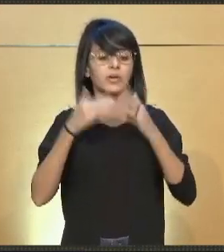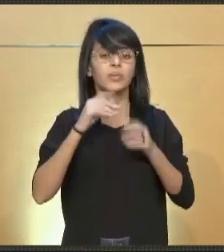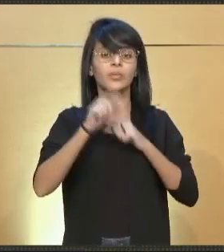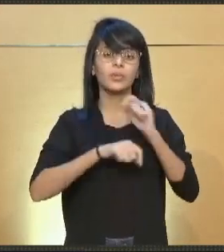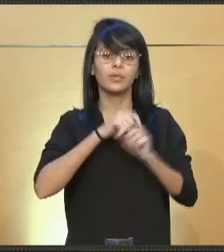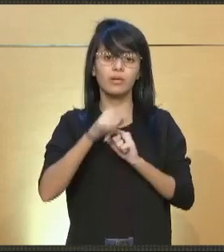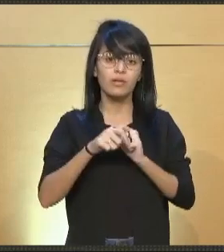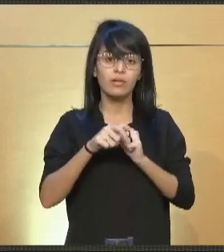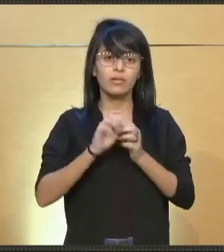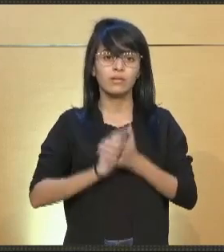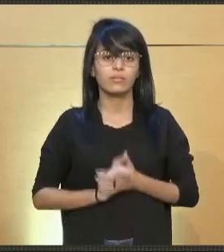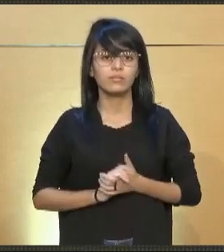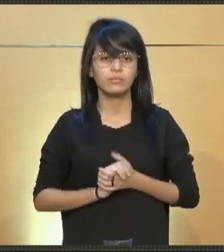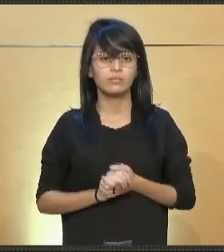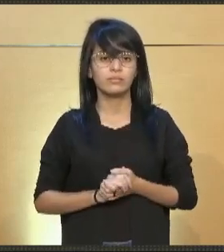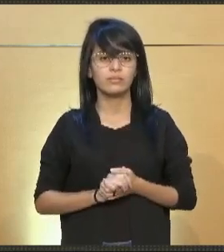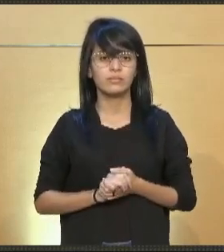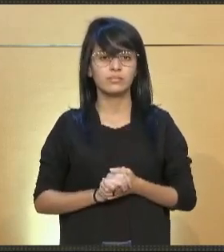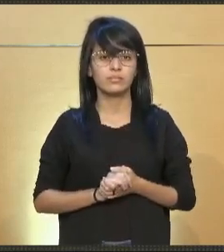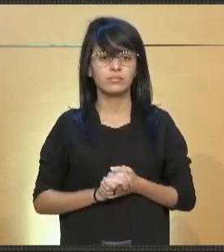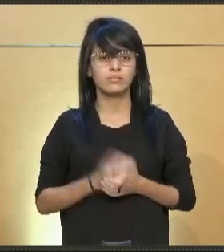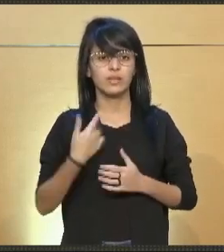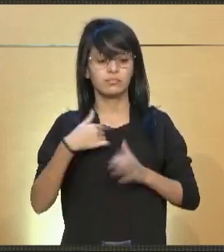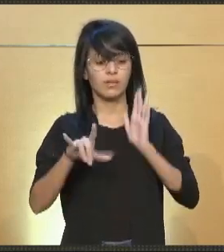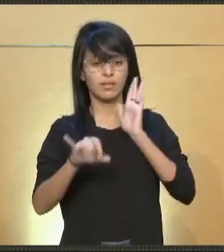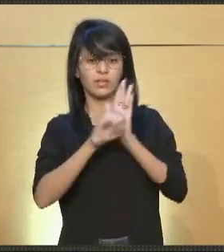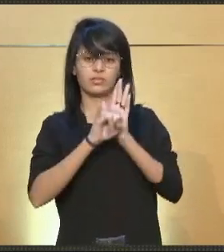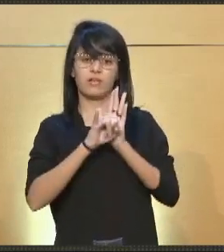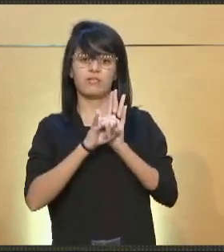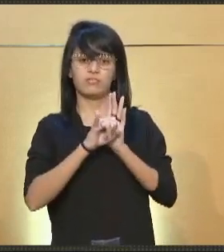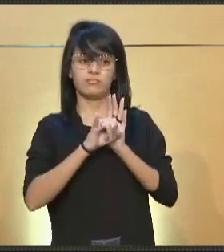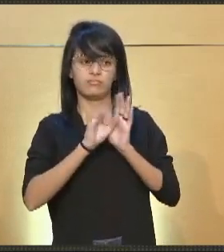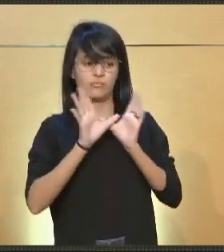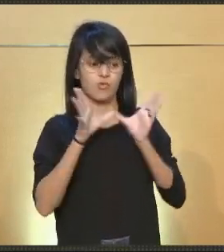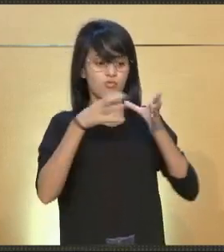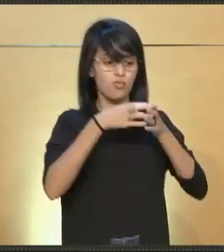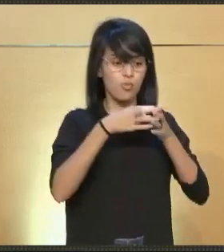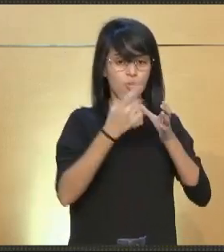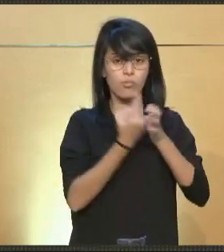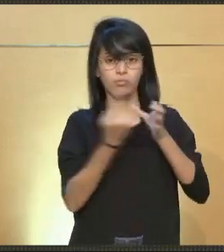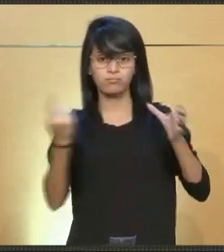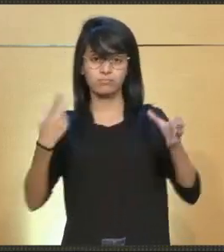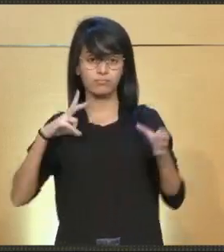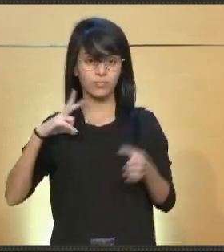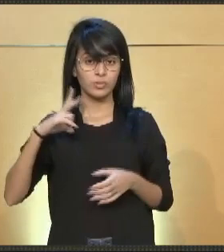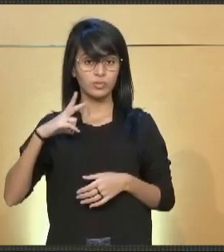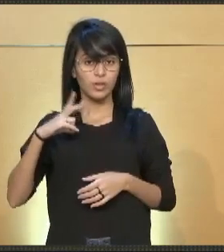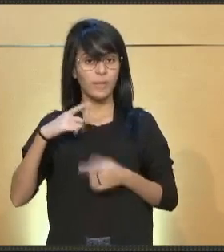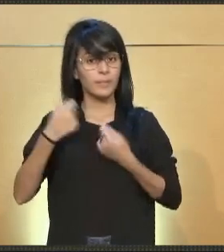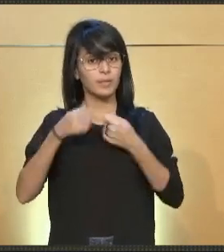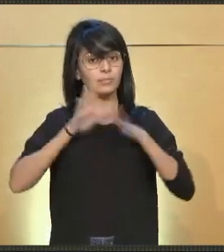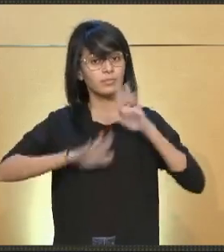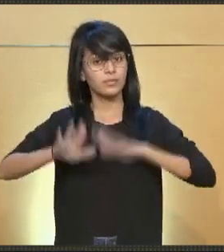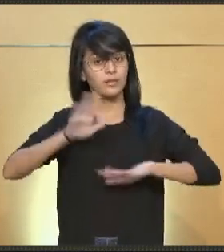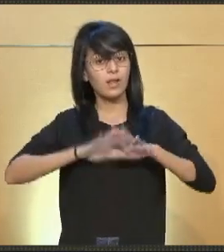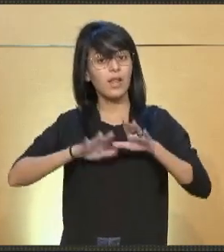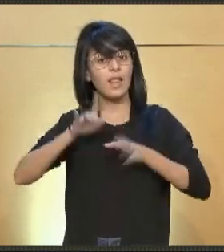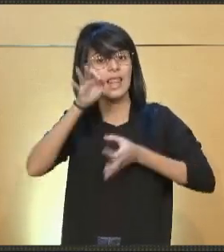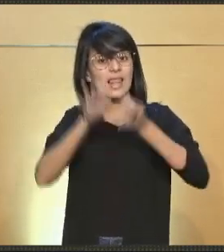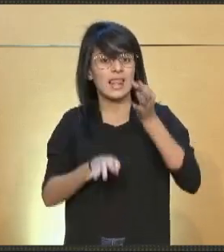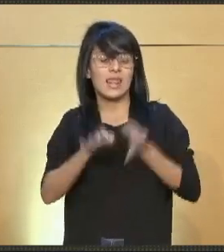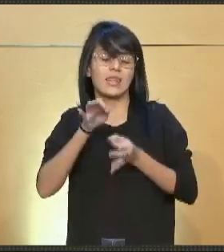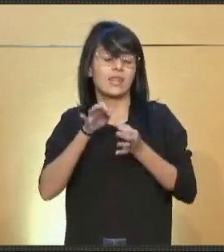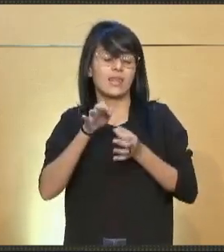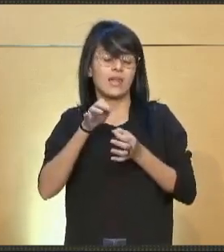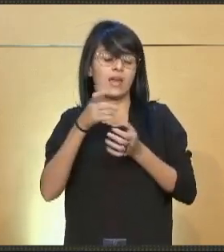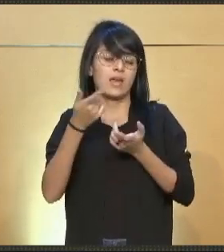ambiente favorável a uma identidade coletiva ou individual. Por isso devemos ter cuidado com as leis injustas, porque a lei vai